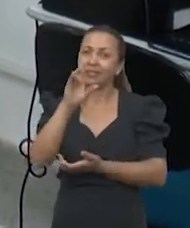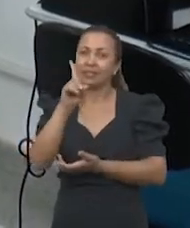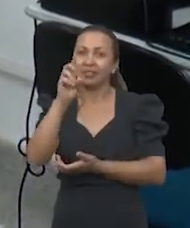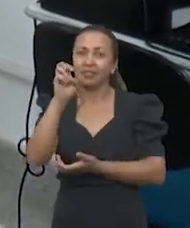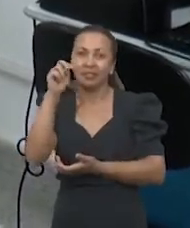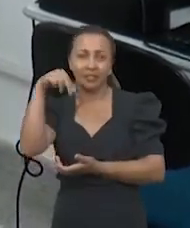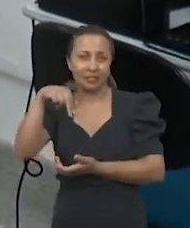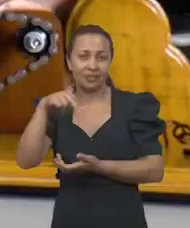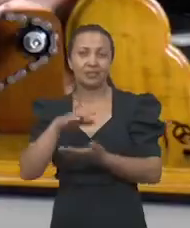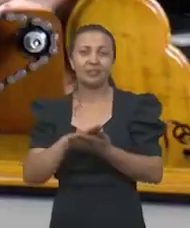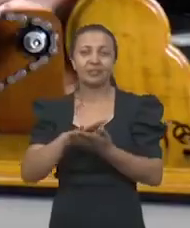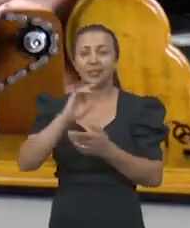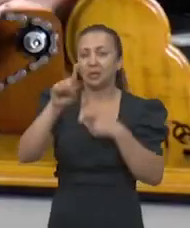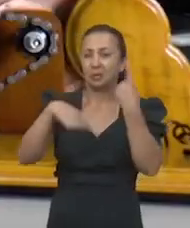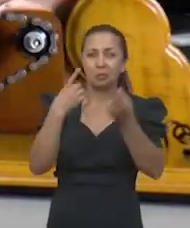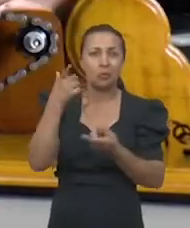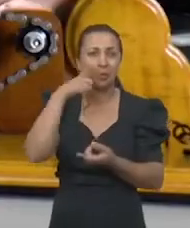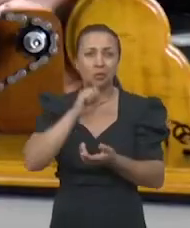você consegue